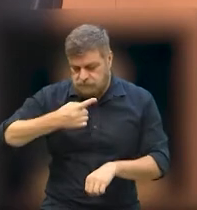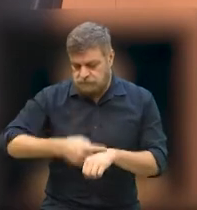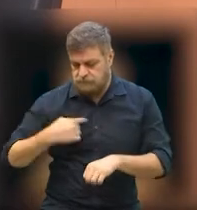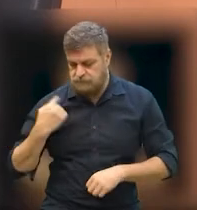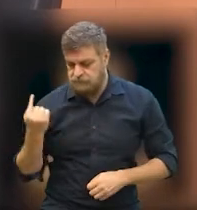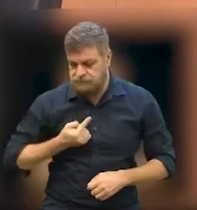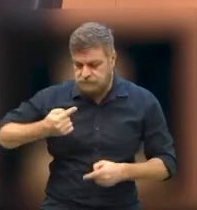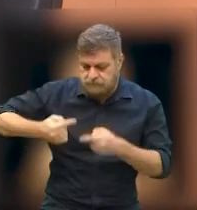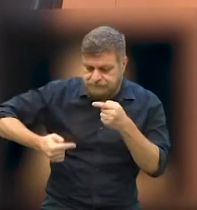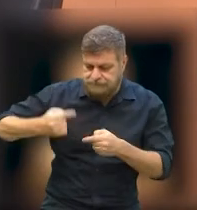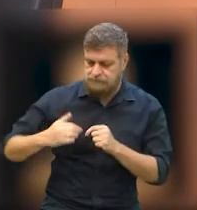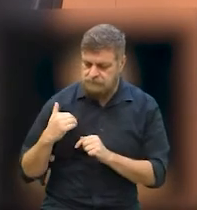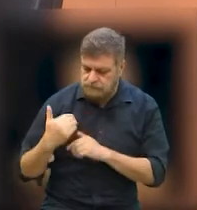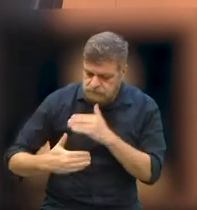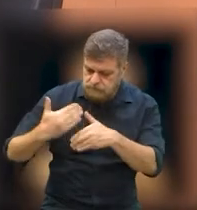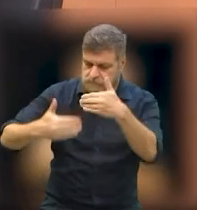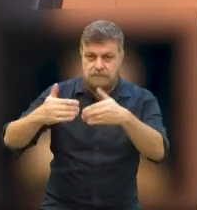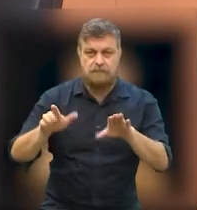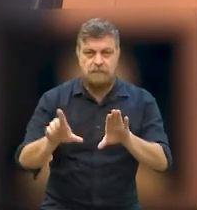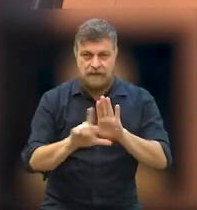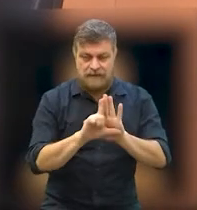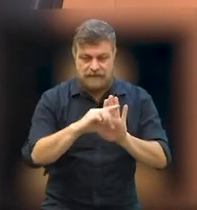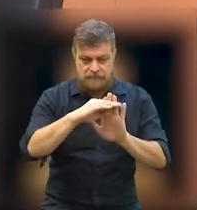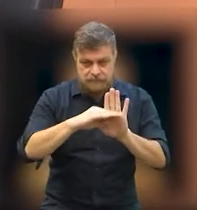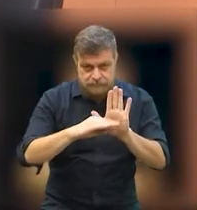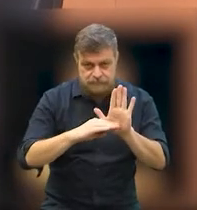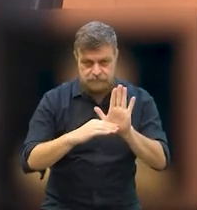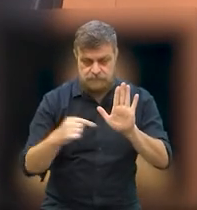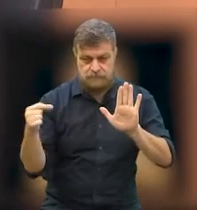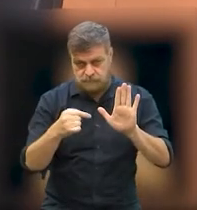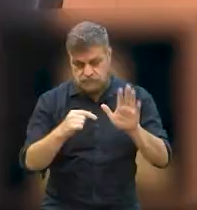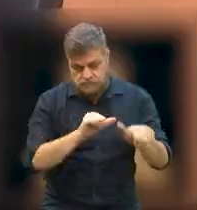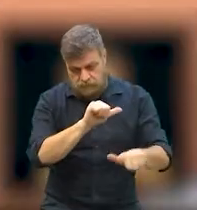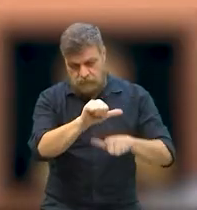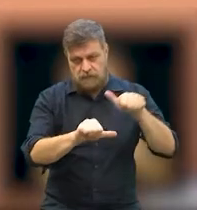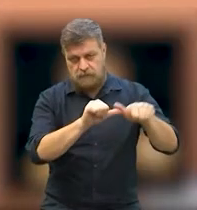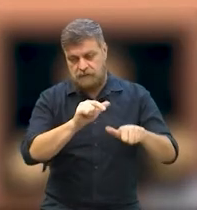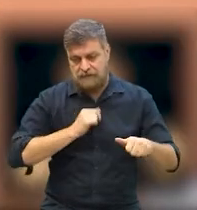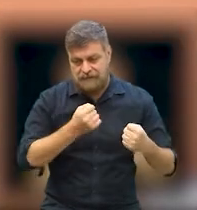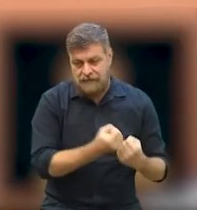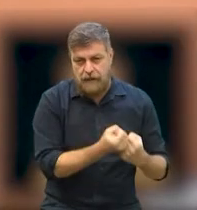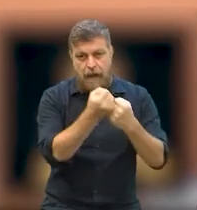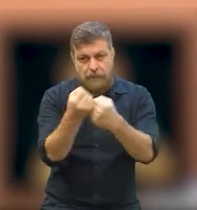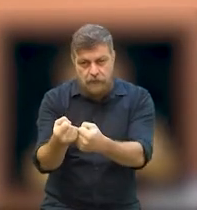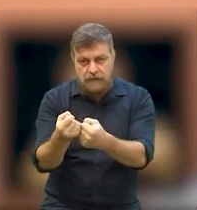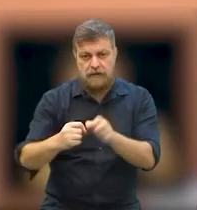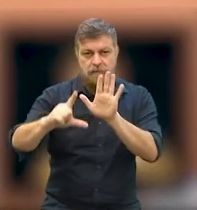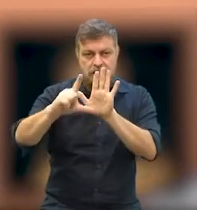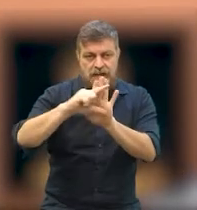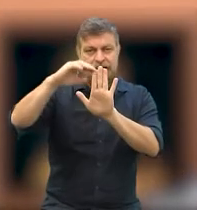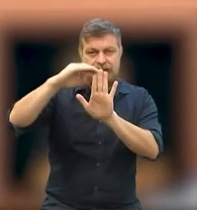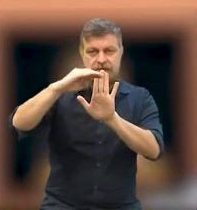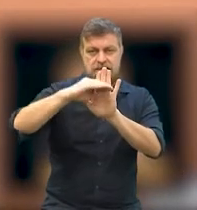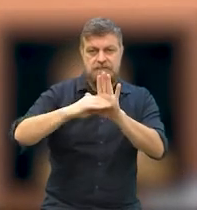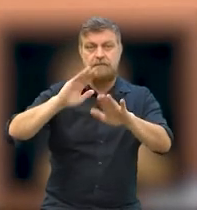momento assim da gente discutir e avançar as mudanças que a Lei de Uso e Ocupação do Solo tende a contribuir. É uma